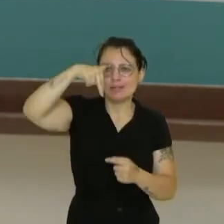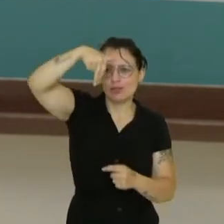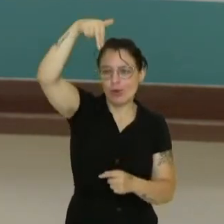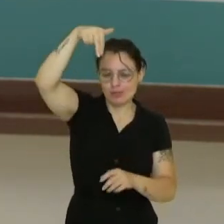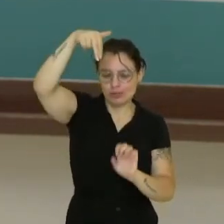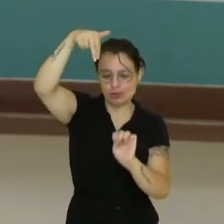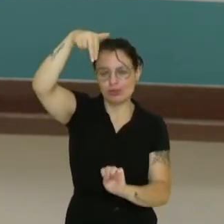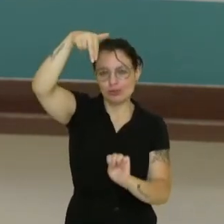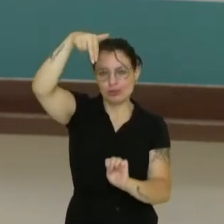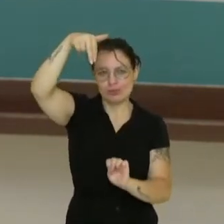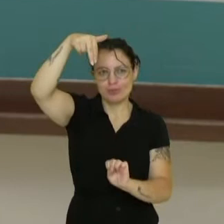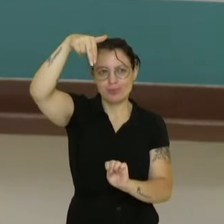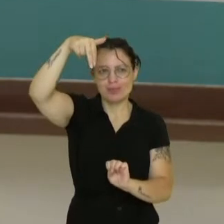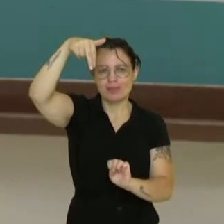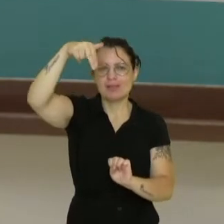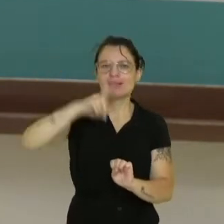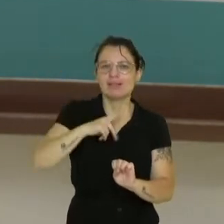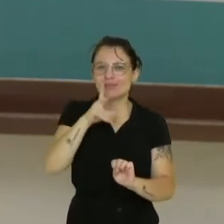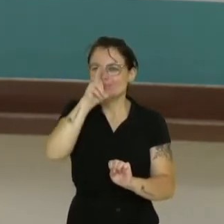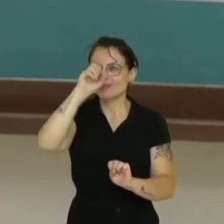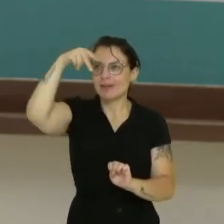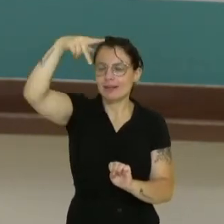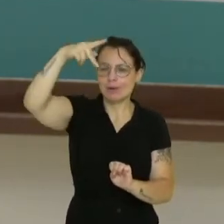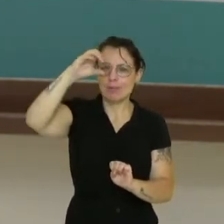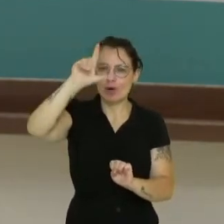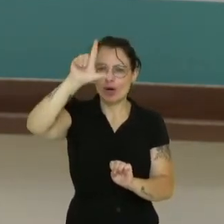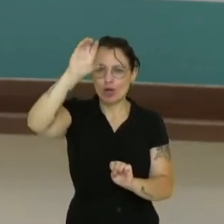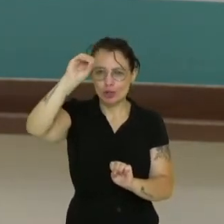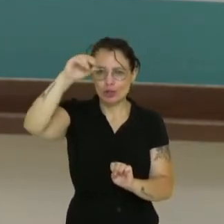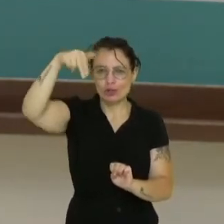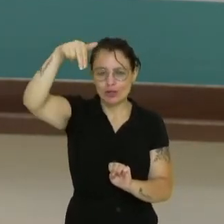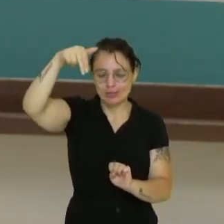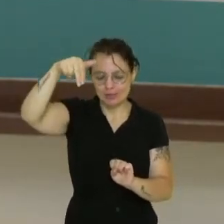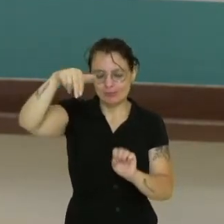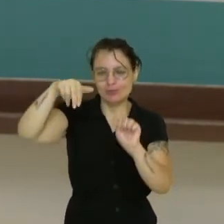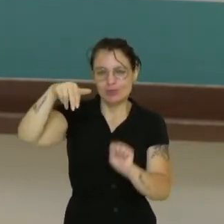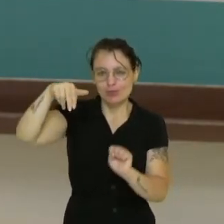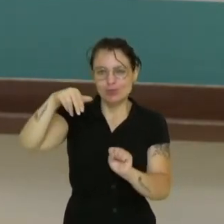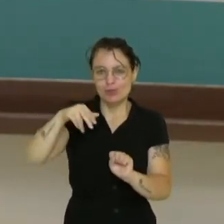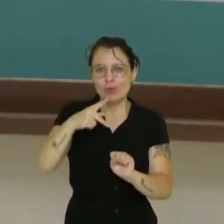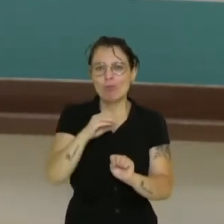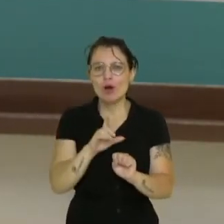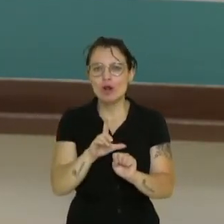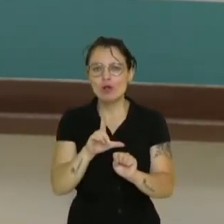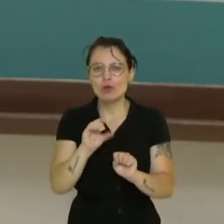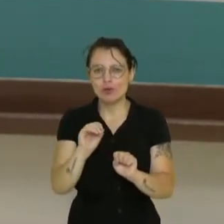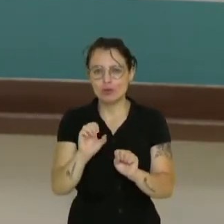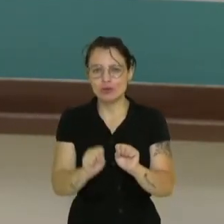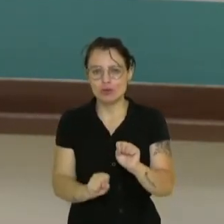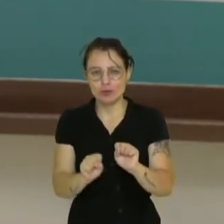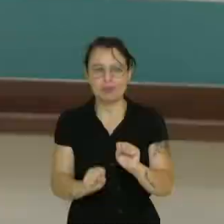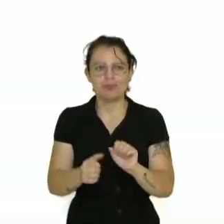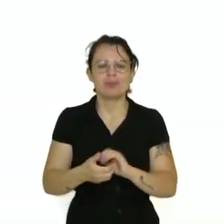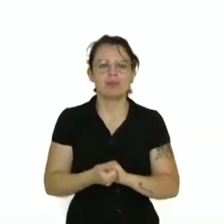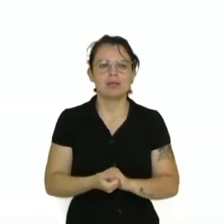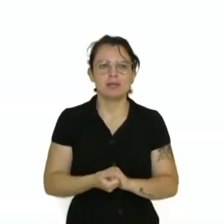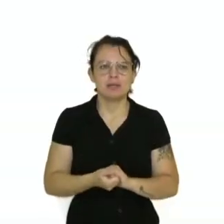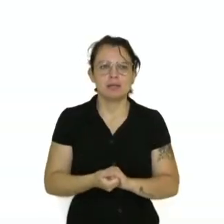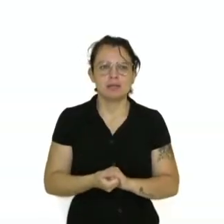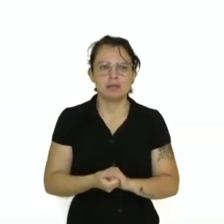sul, indo quase do polo norte do mundo ao polo sul. Bem, na